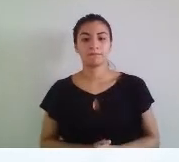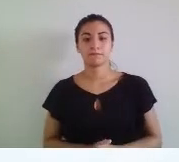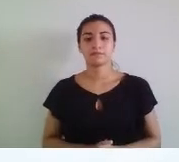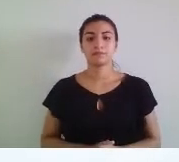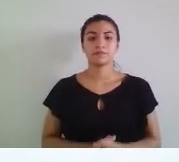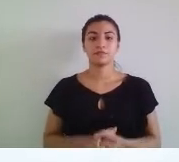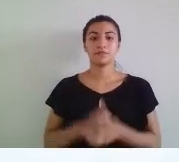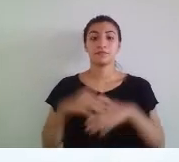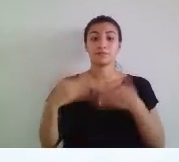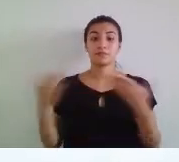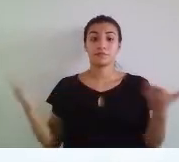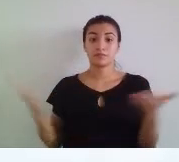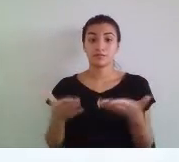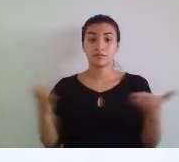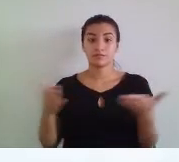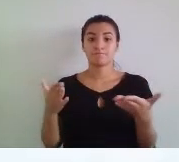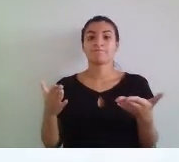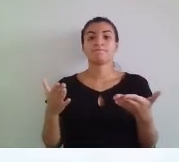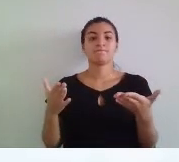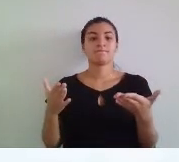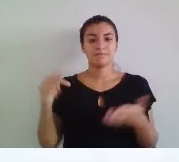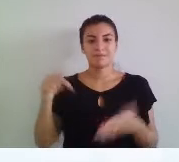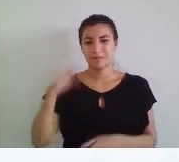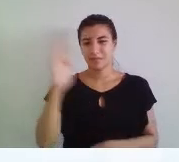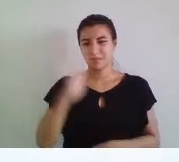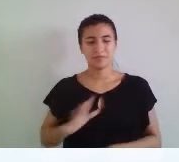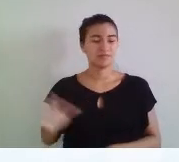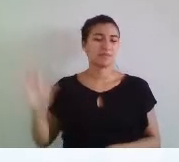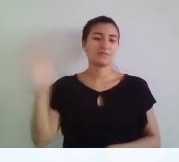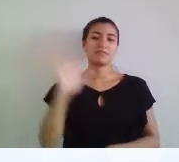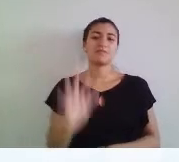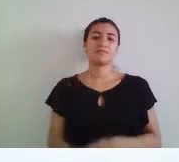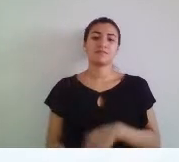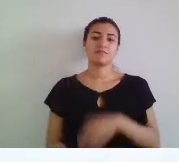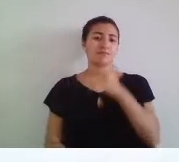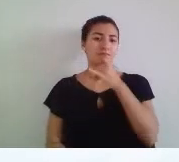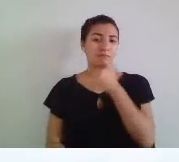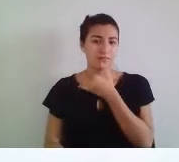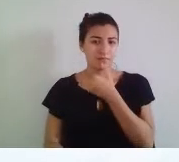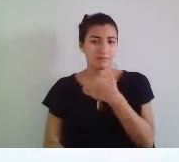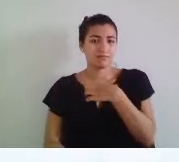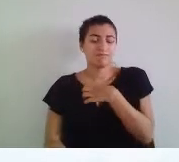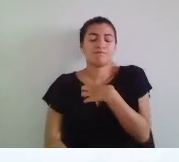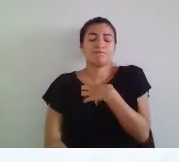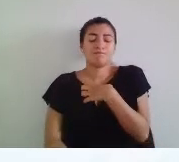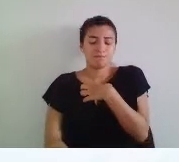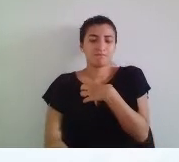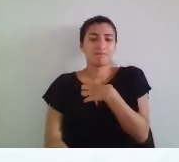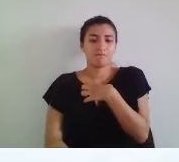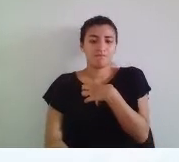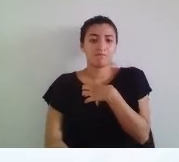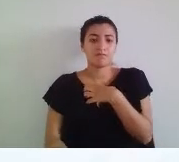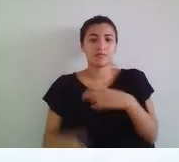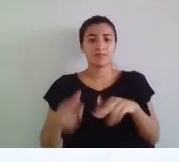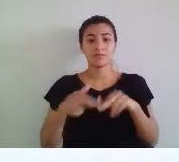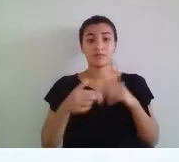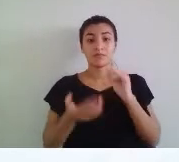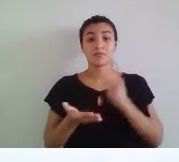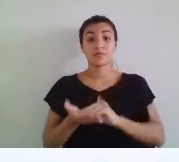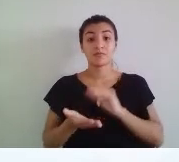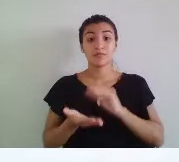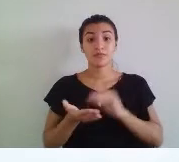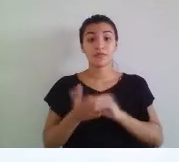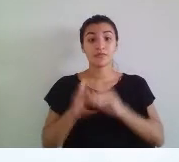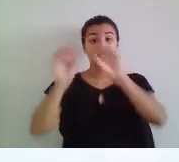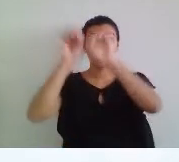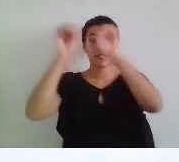Gil, a gente está padecendo no Brasil e de forma muito triste por uma falta sistemática